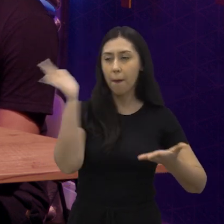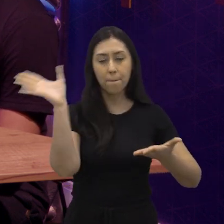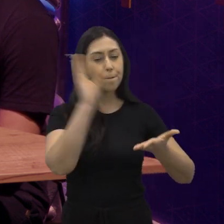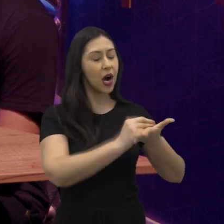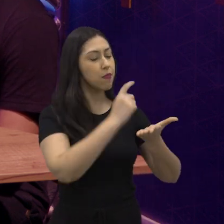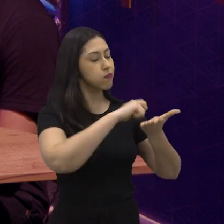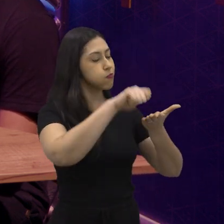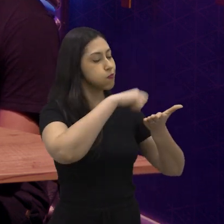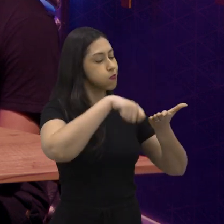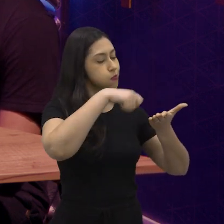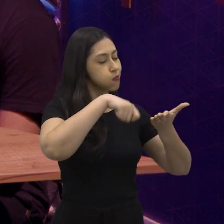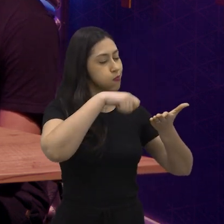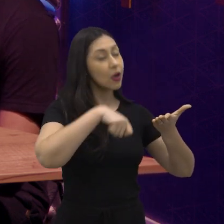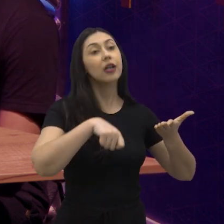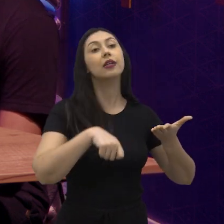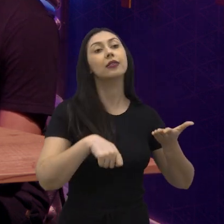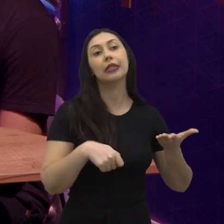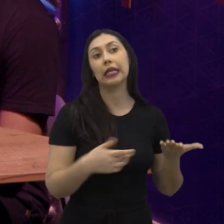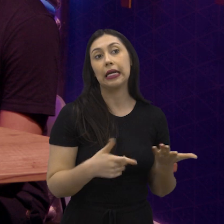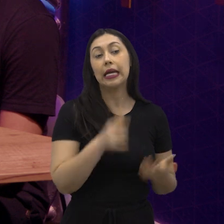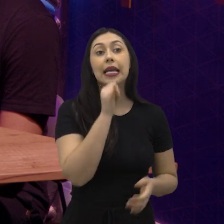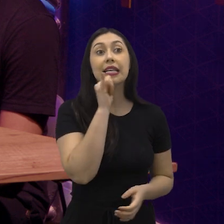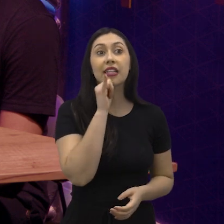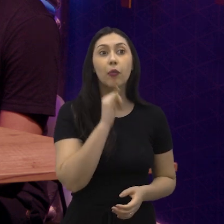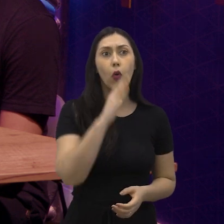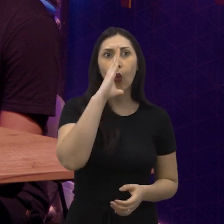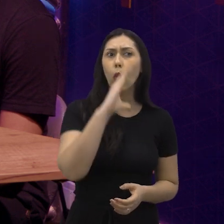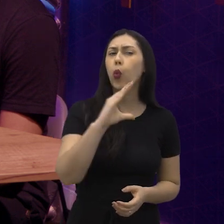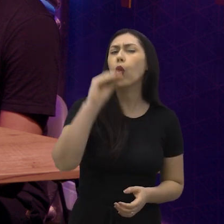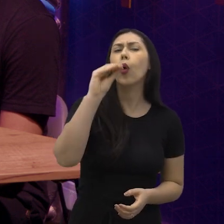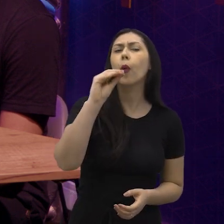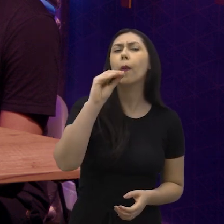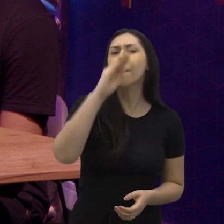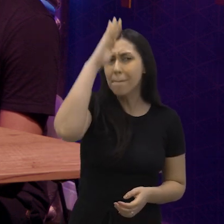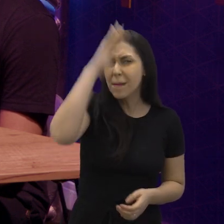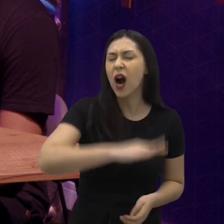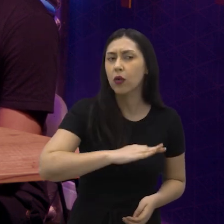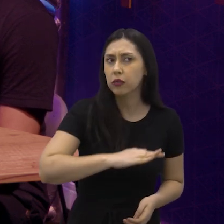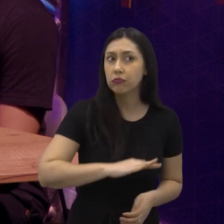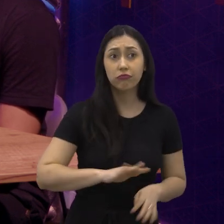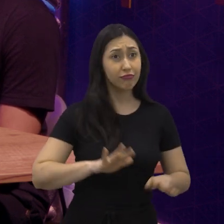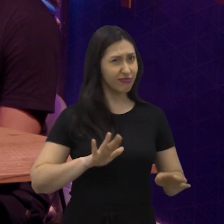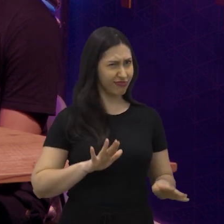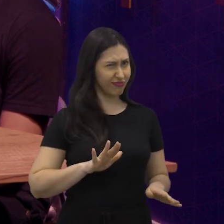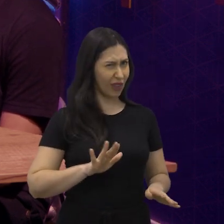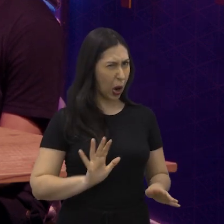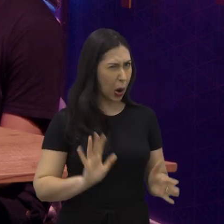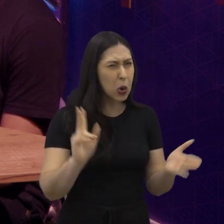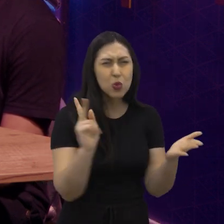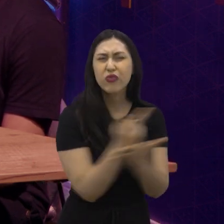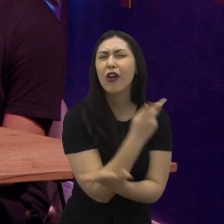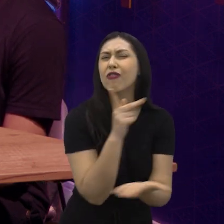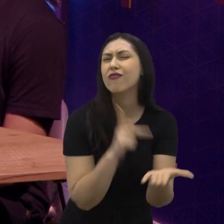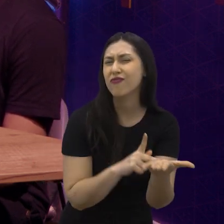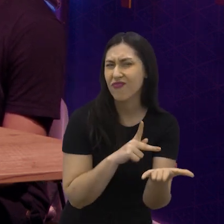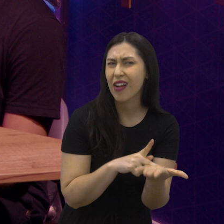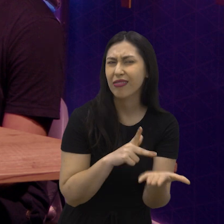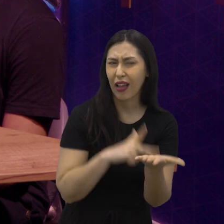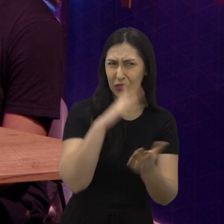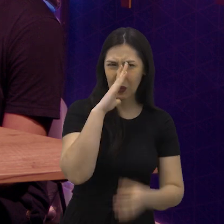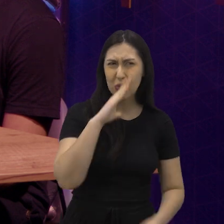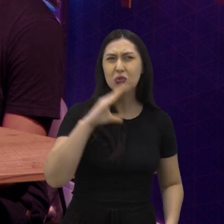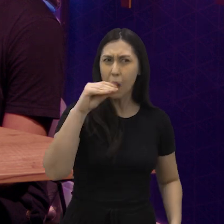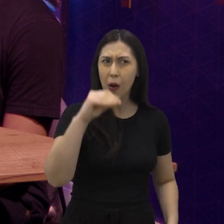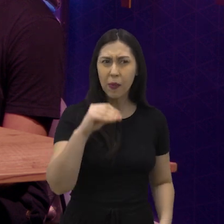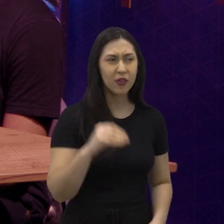e contando essas histórias. Então, a gente citou o lobo mau. O lobo mau, será que alguém realmente viu um lobo mau na floresta que foi